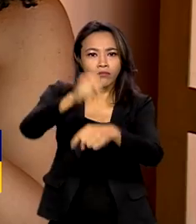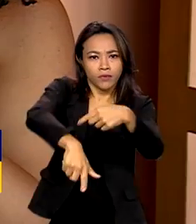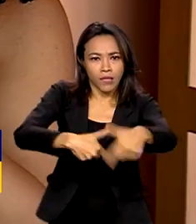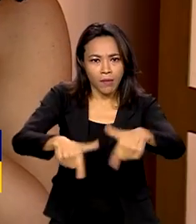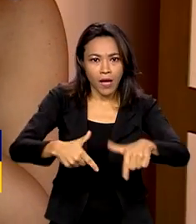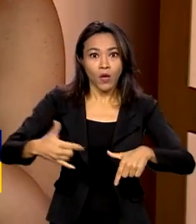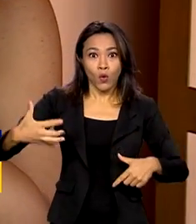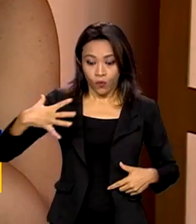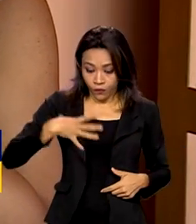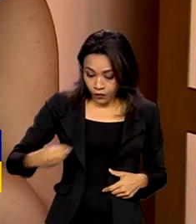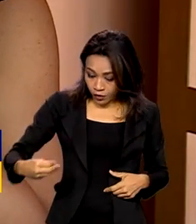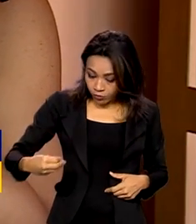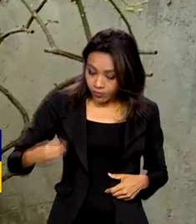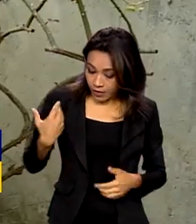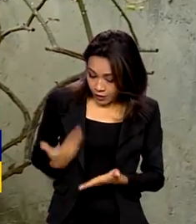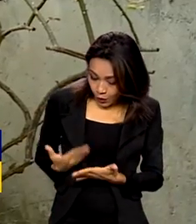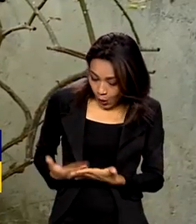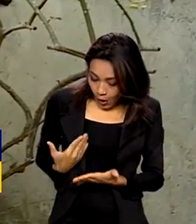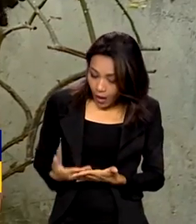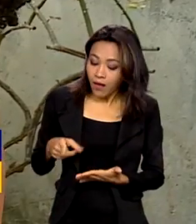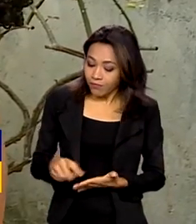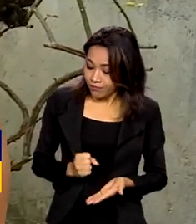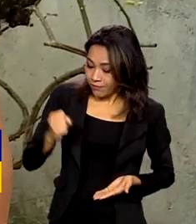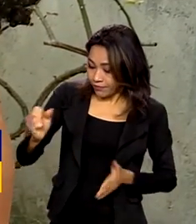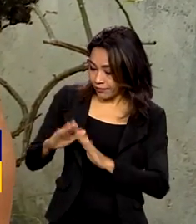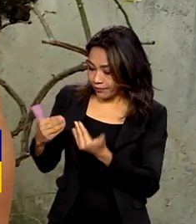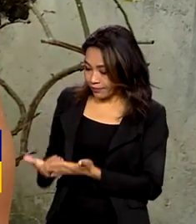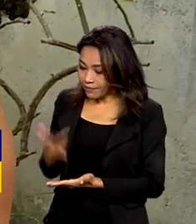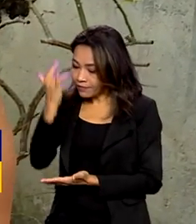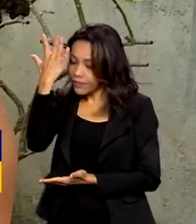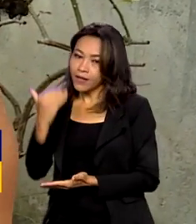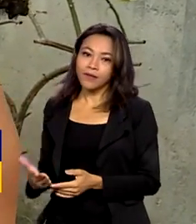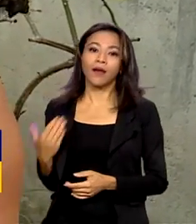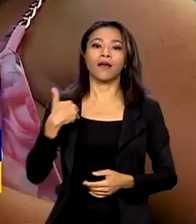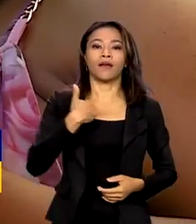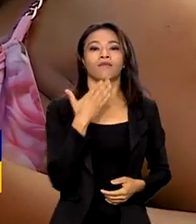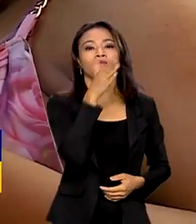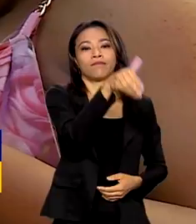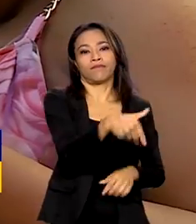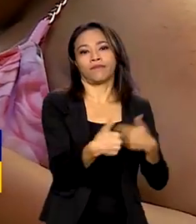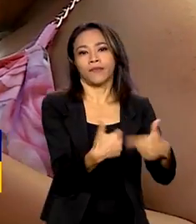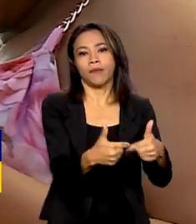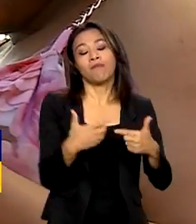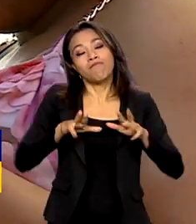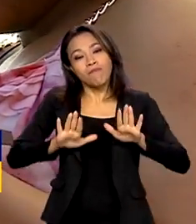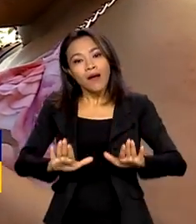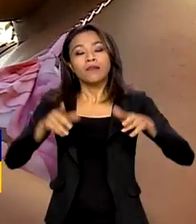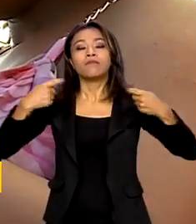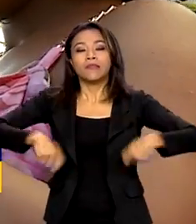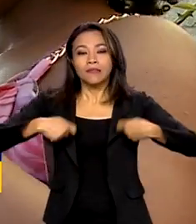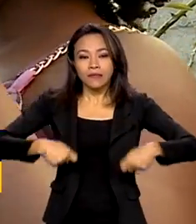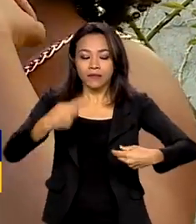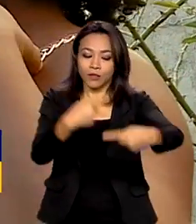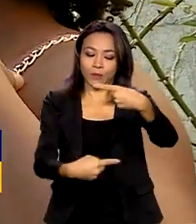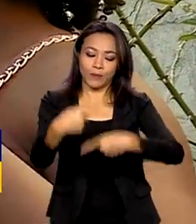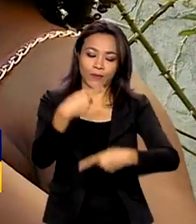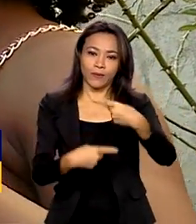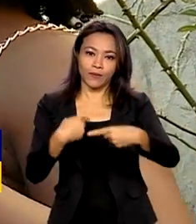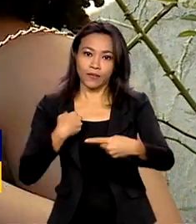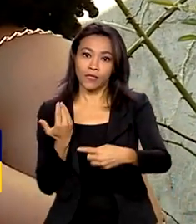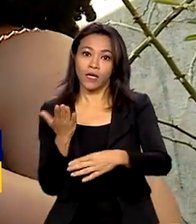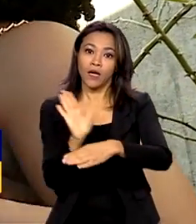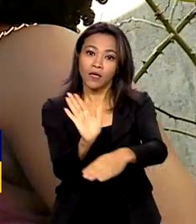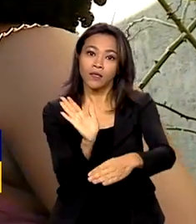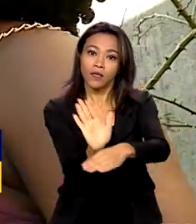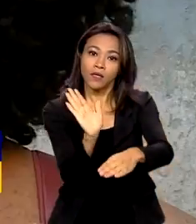filho atingir a idade escolar. Para isso, destaca a necessidade de políticas públicas que auxiliem nos